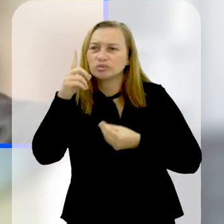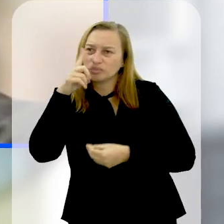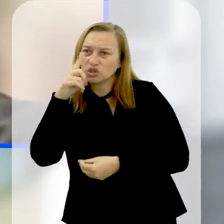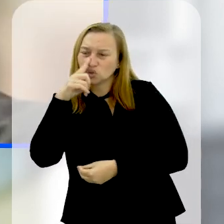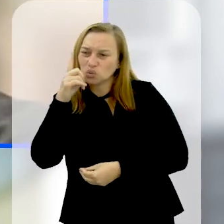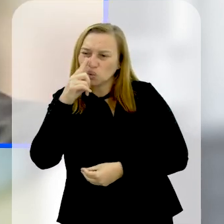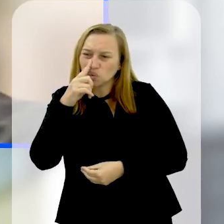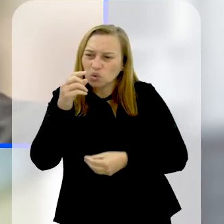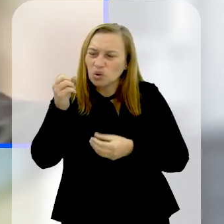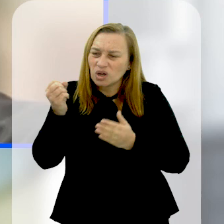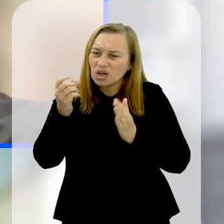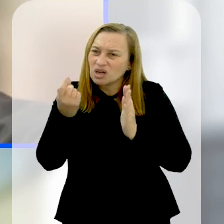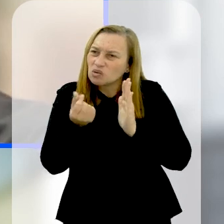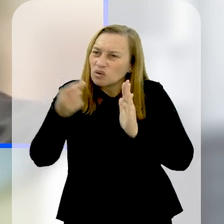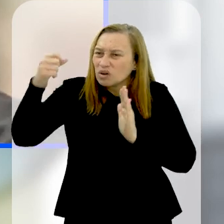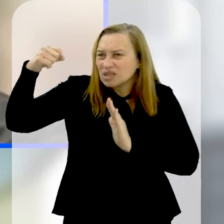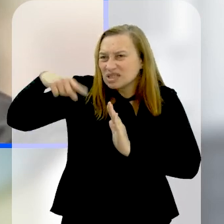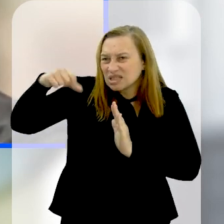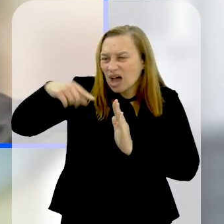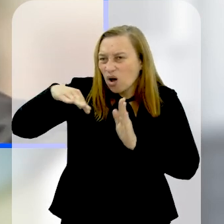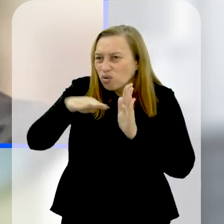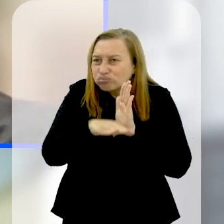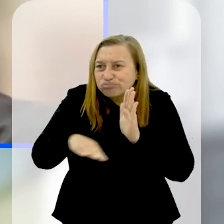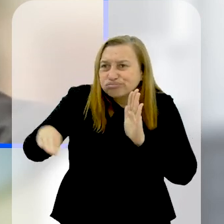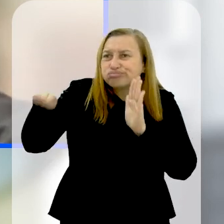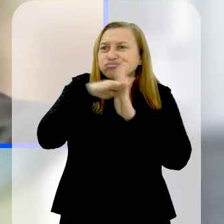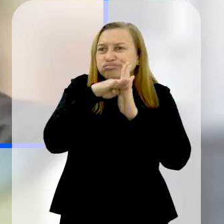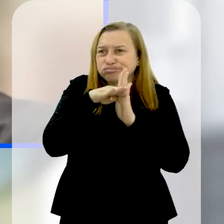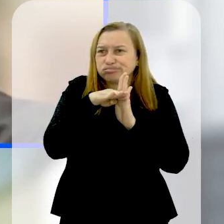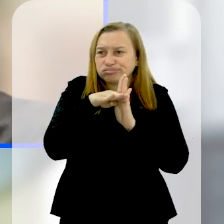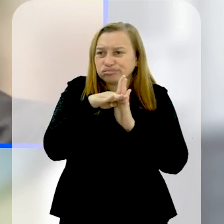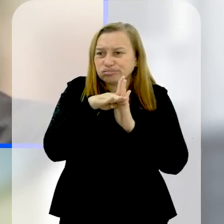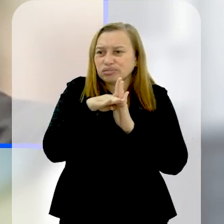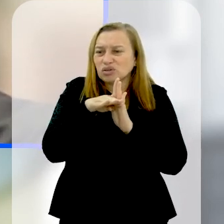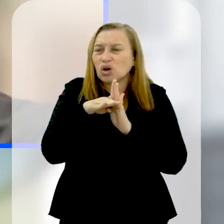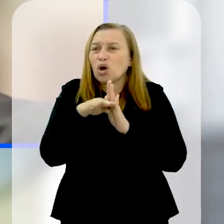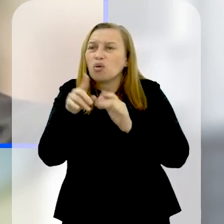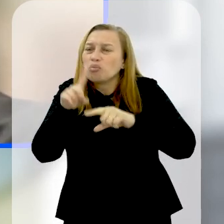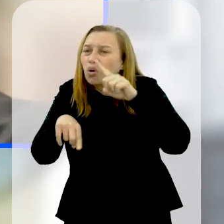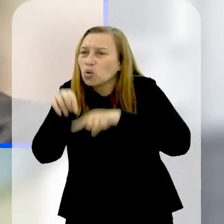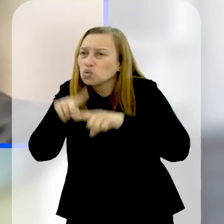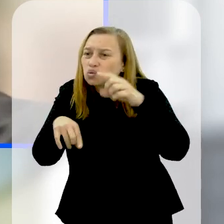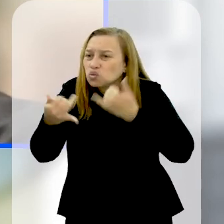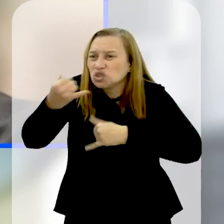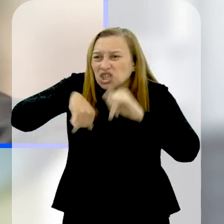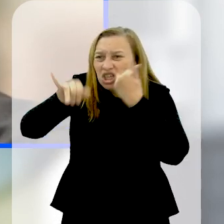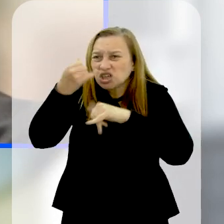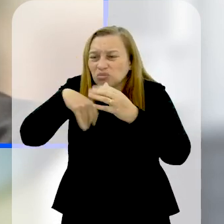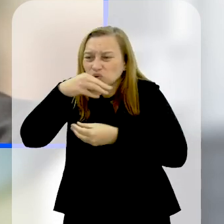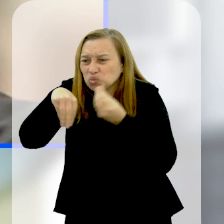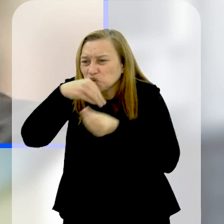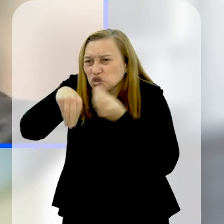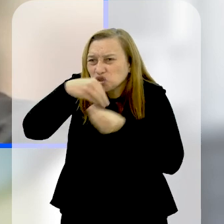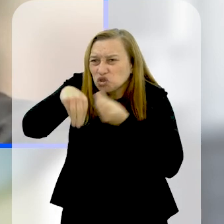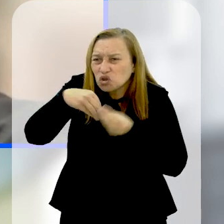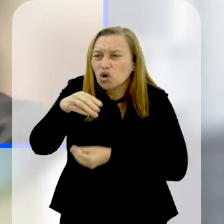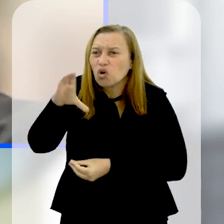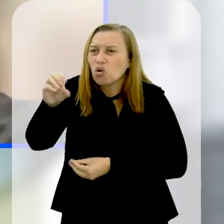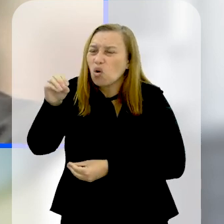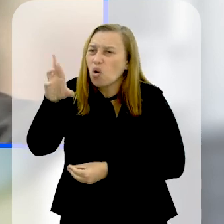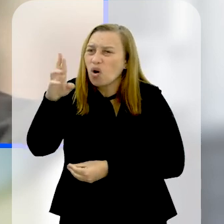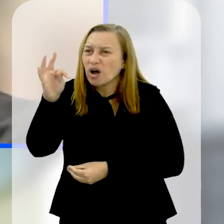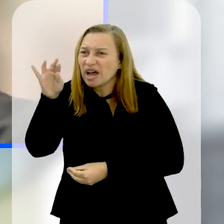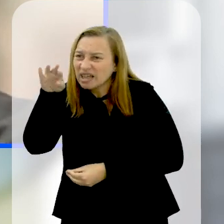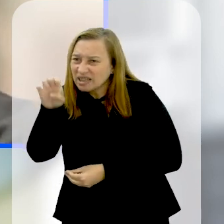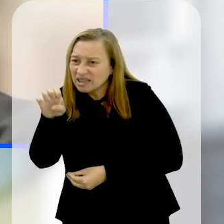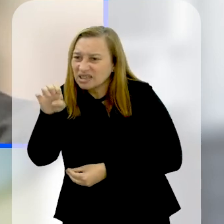em excesso, colocam aditivos químicos, conservantes, saborizantes, corantes e